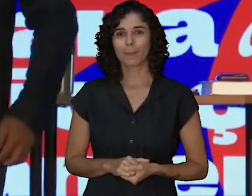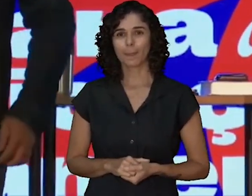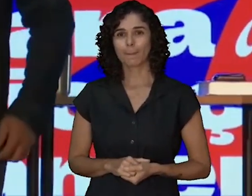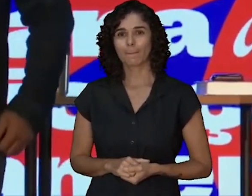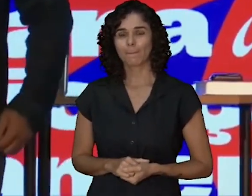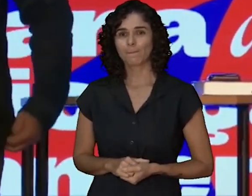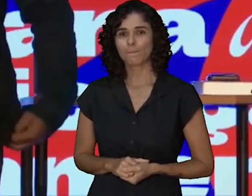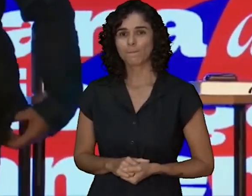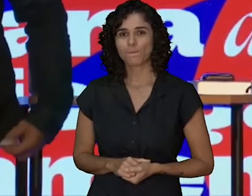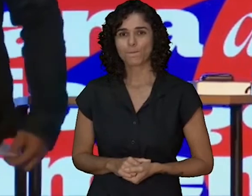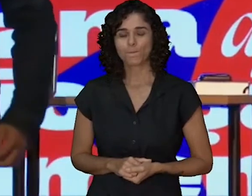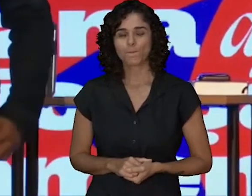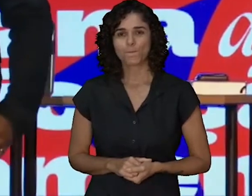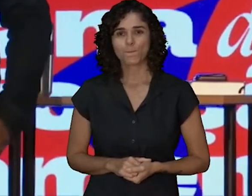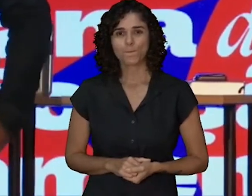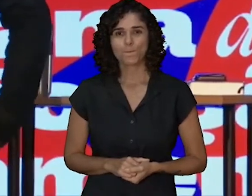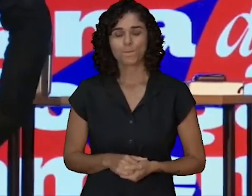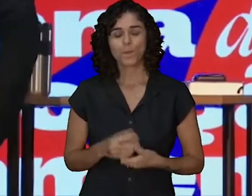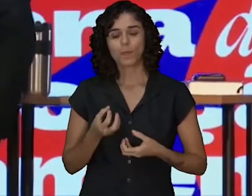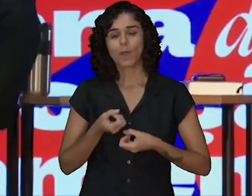Deixa eu contar uma coisa para você.